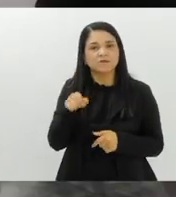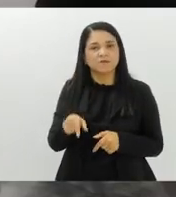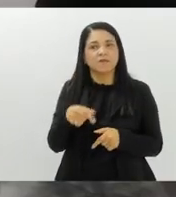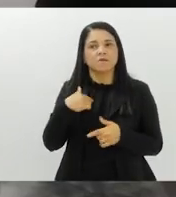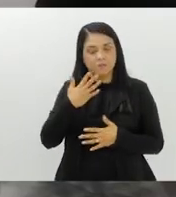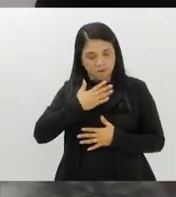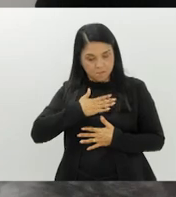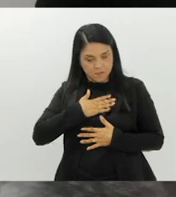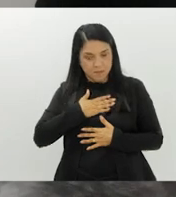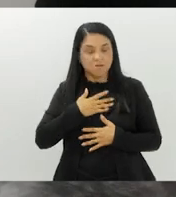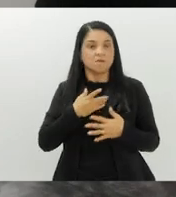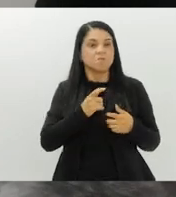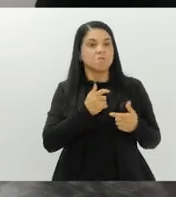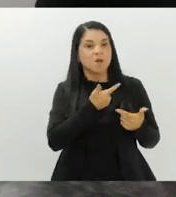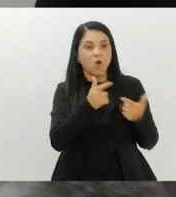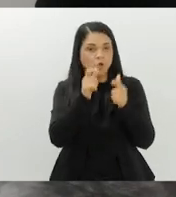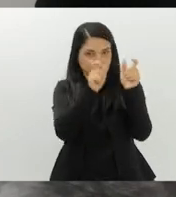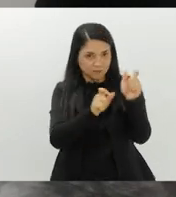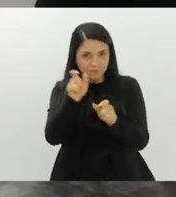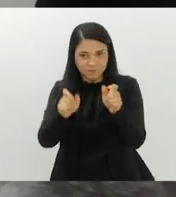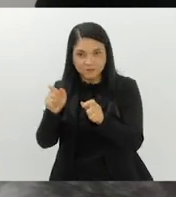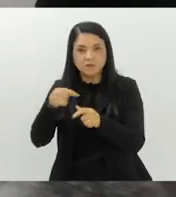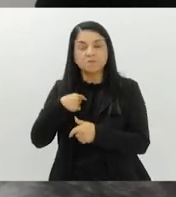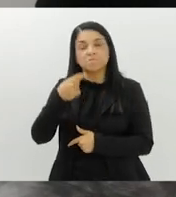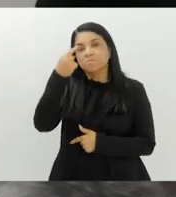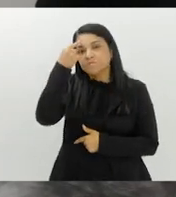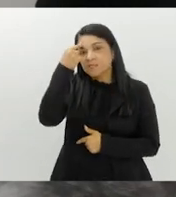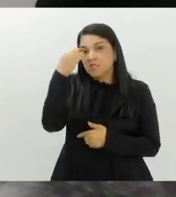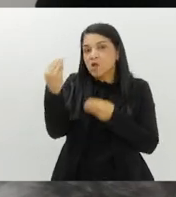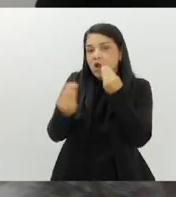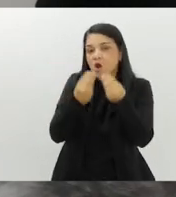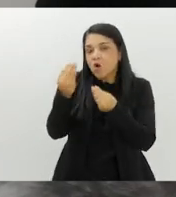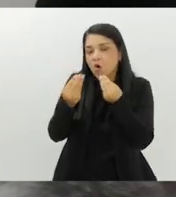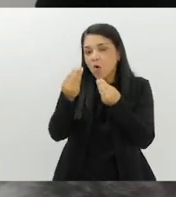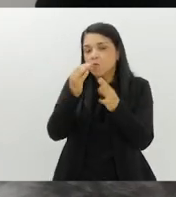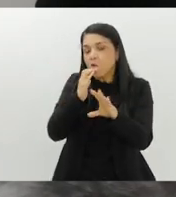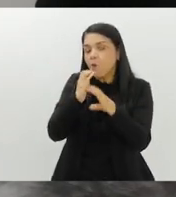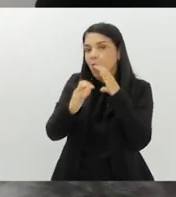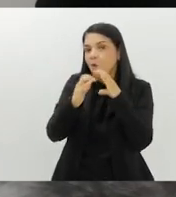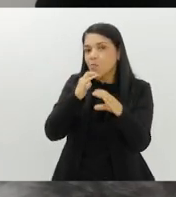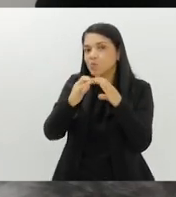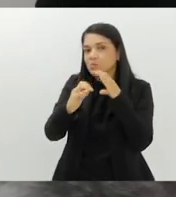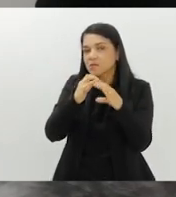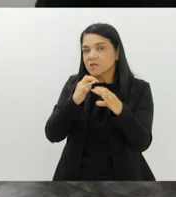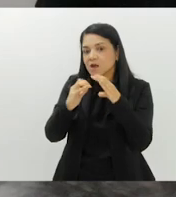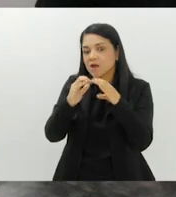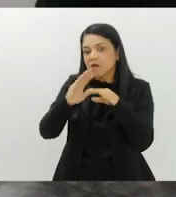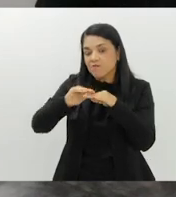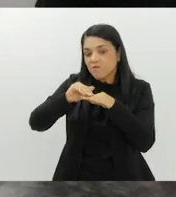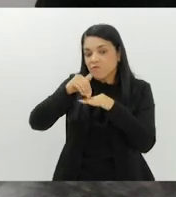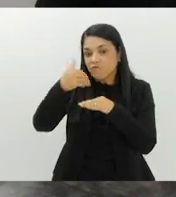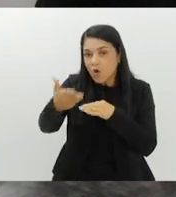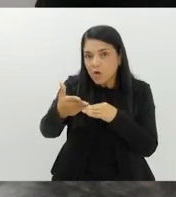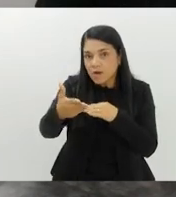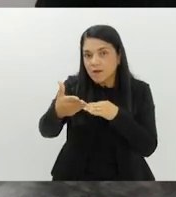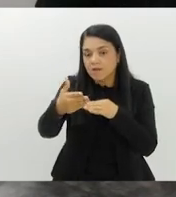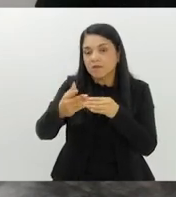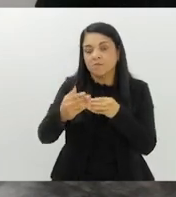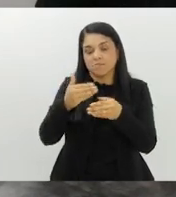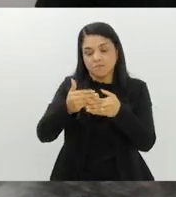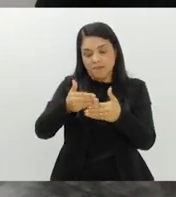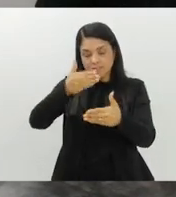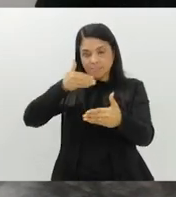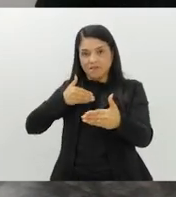mim, acredito que para muitos irmãos, de pensar como a gente se comunica do portão para fora e do portão para dentro,